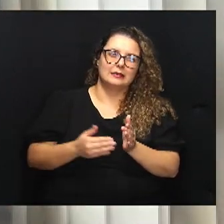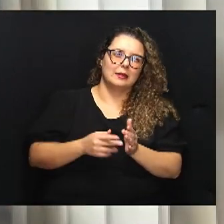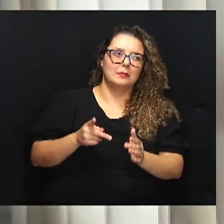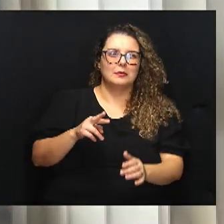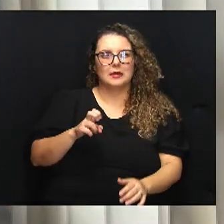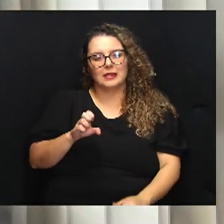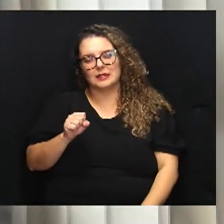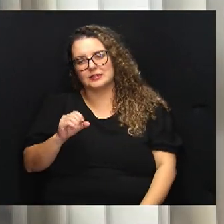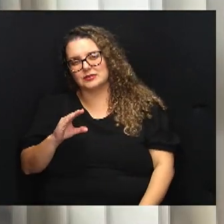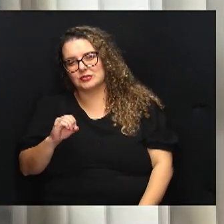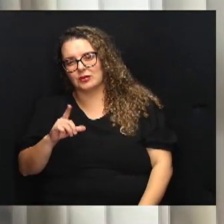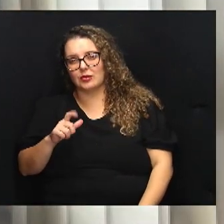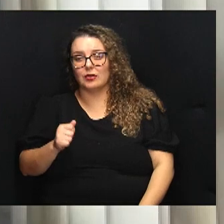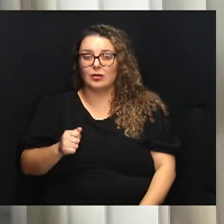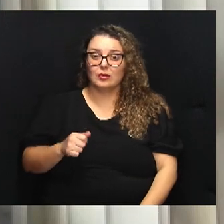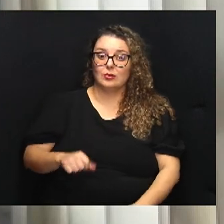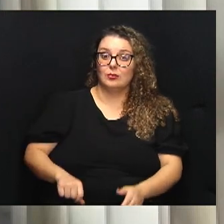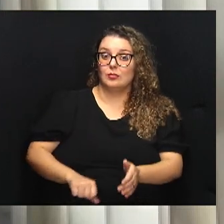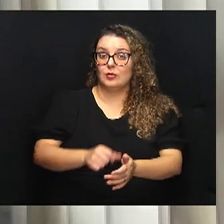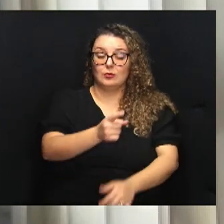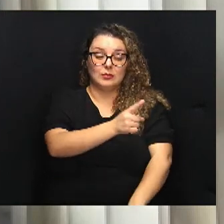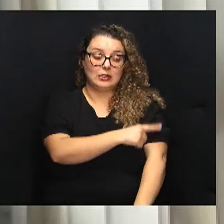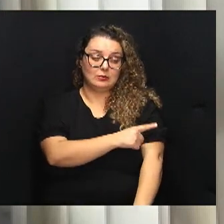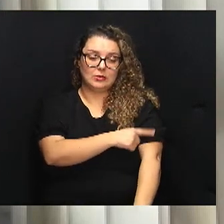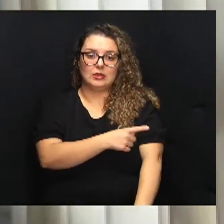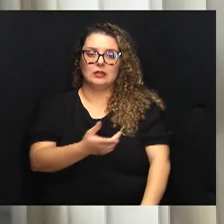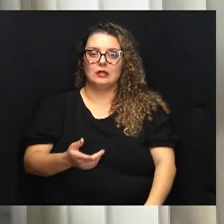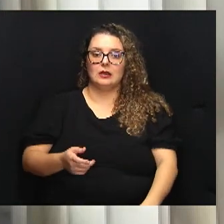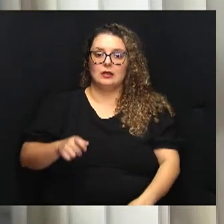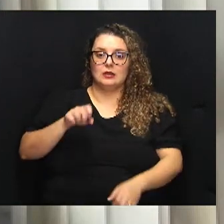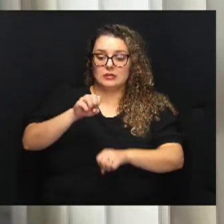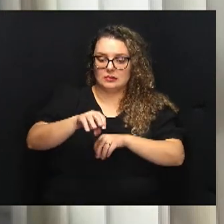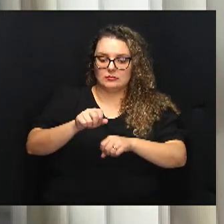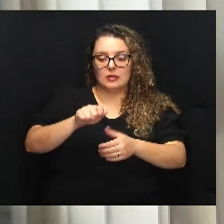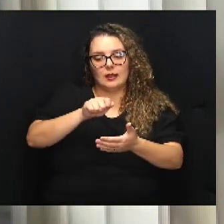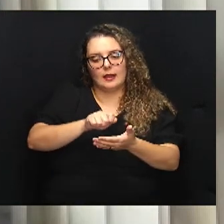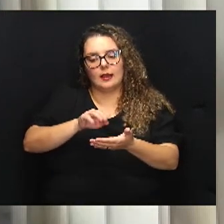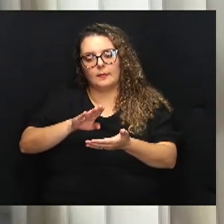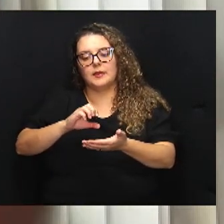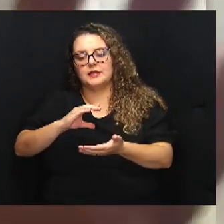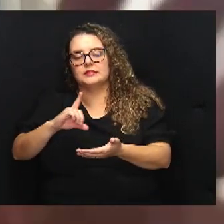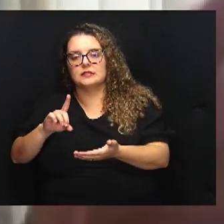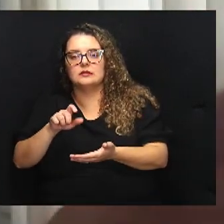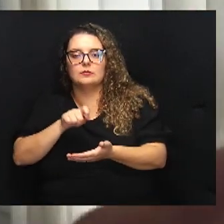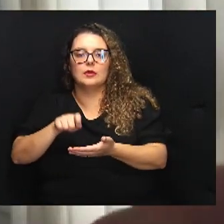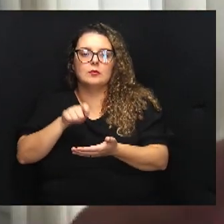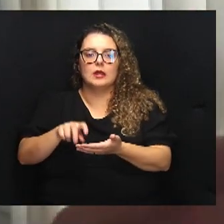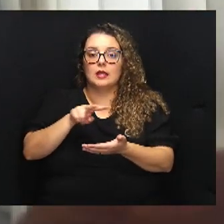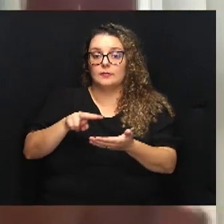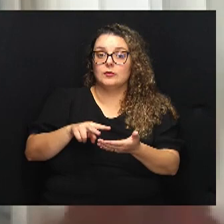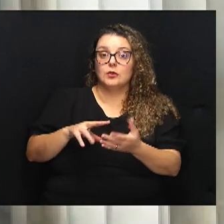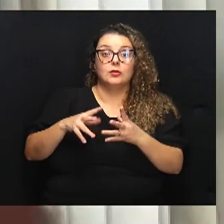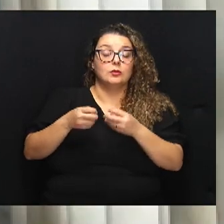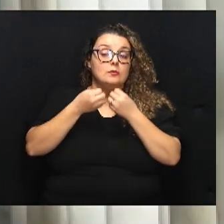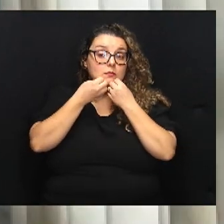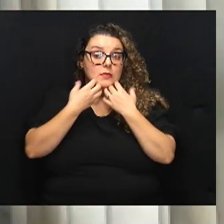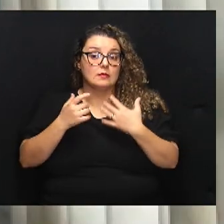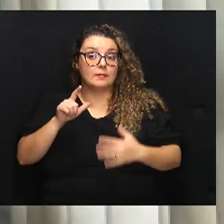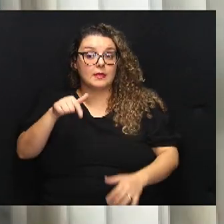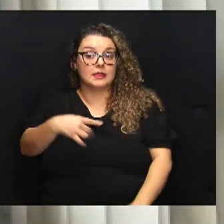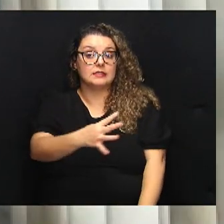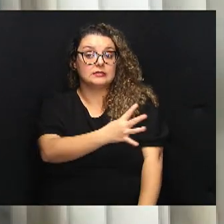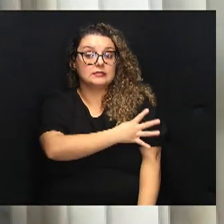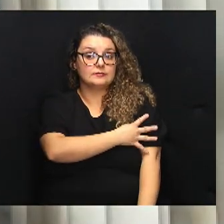o 1º ano fundamental, onde a criança está sendo alfabetizada, tudo corre muito bem. Mas depois